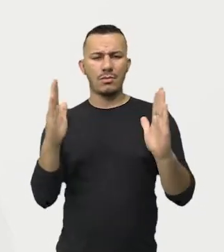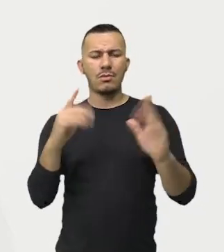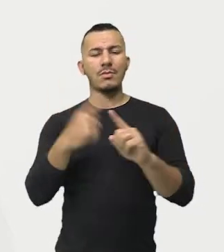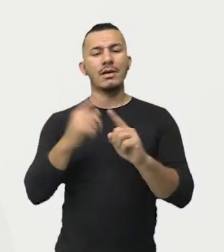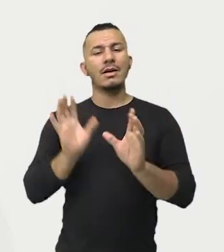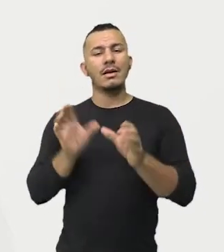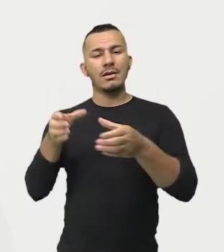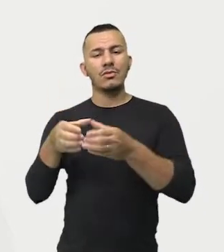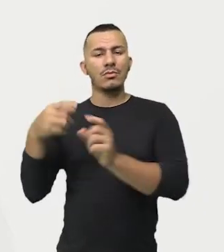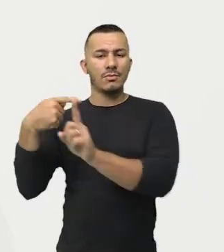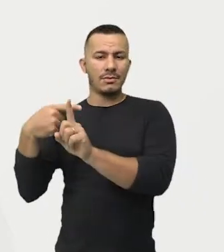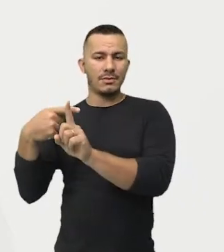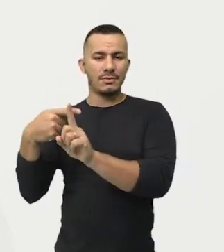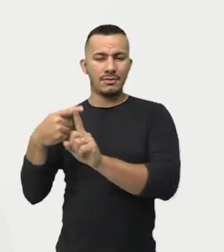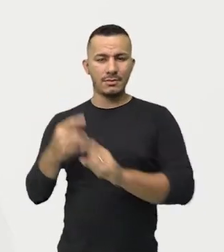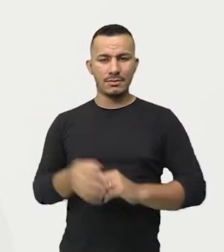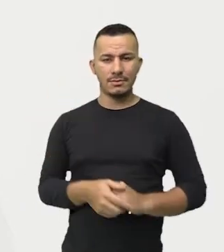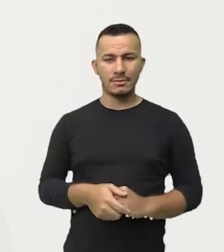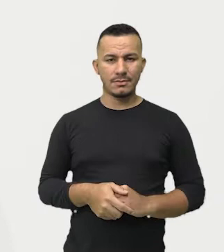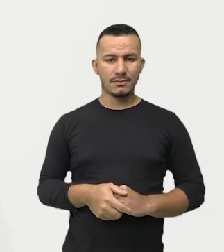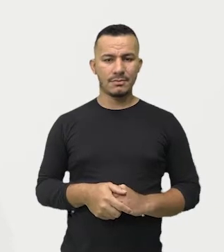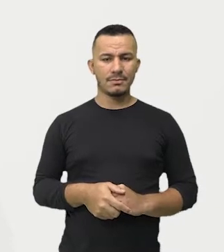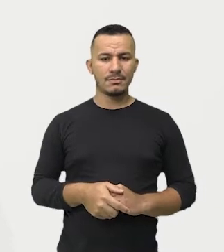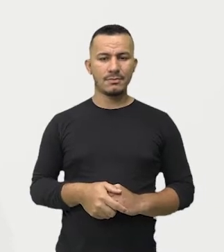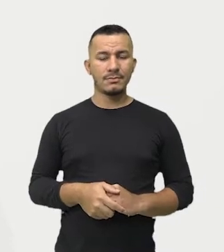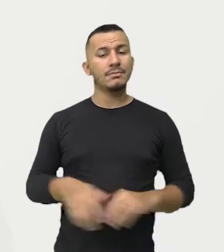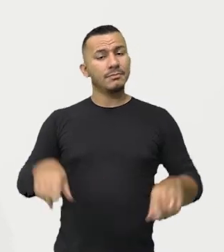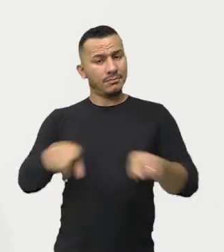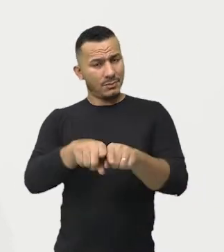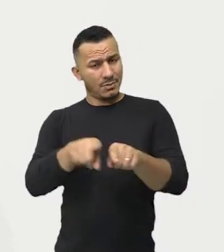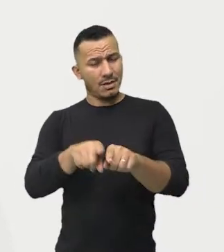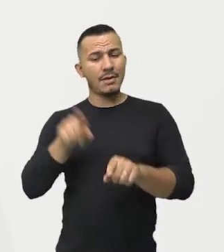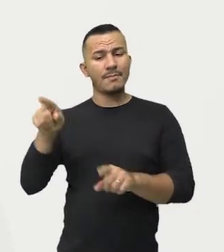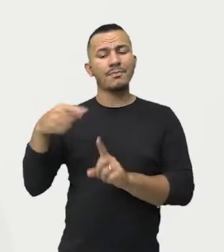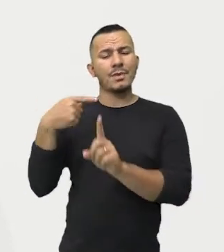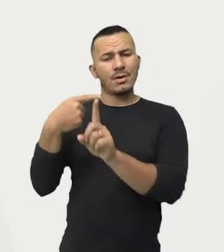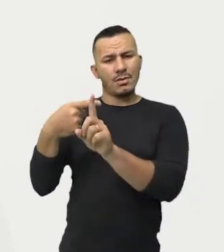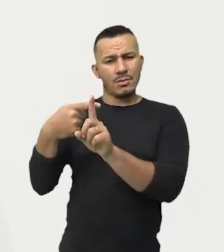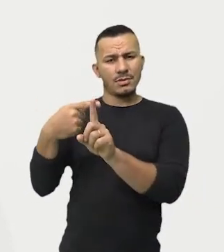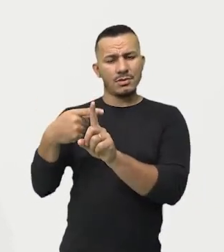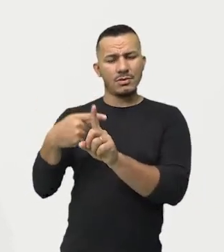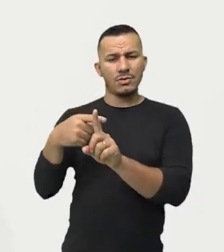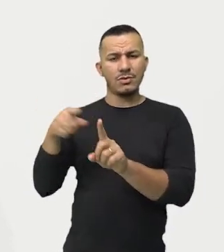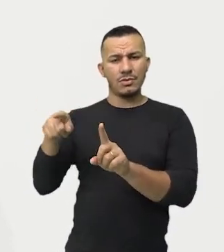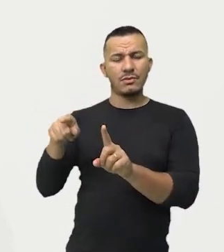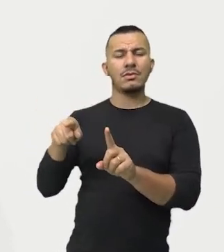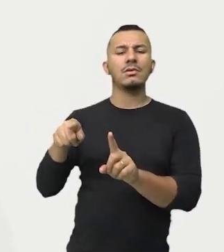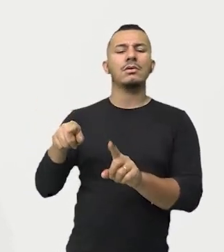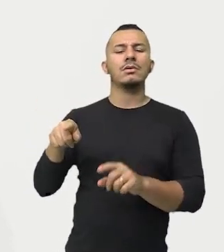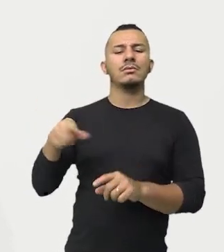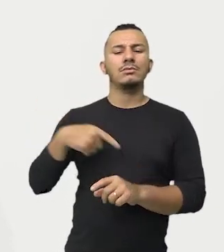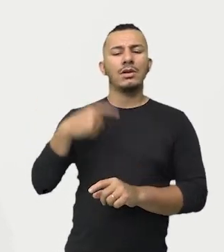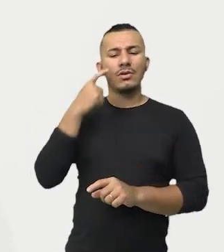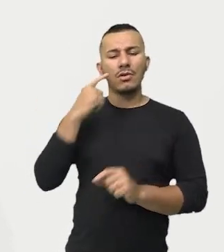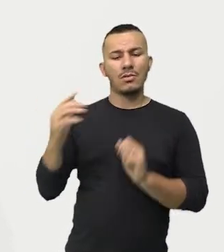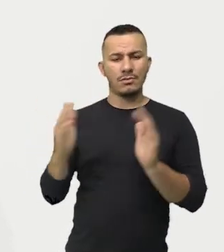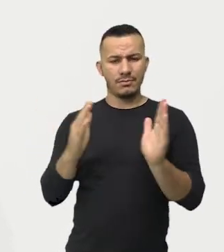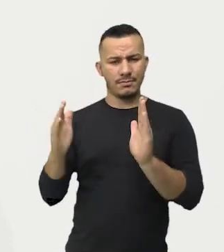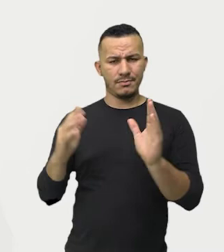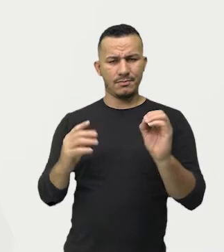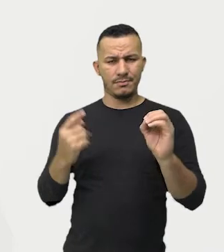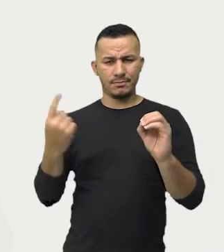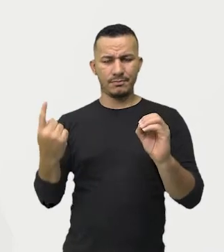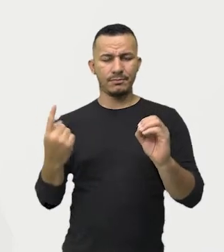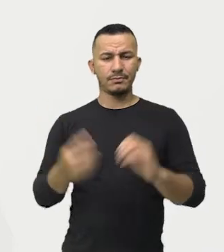é positiva. Além disso, por ser 0 e 1, ela é positiva, está aqui no intervalo 0 e